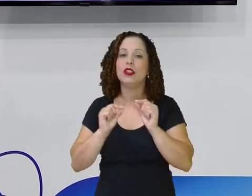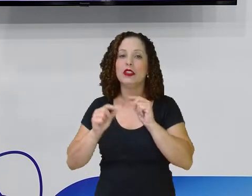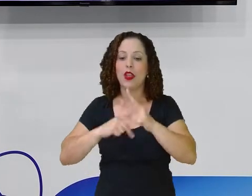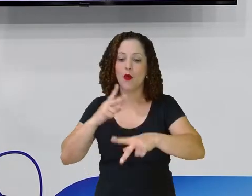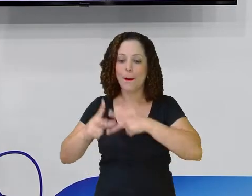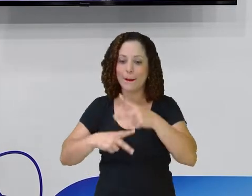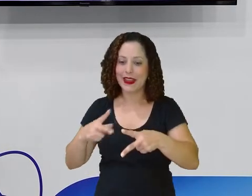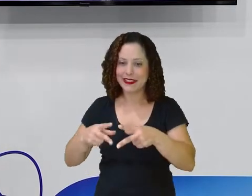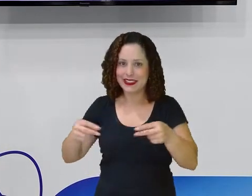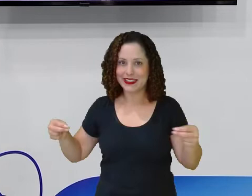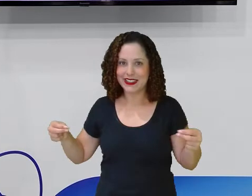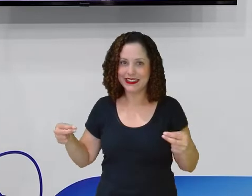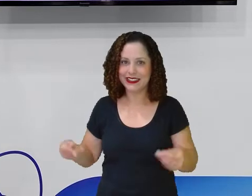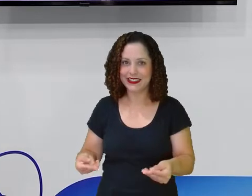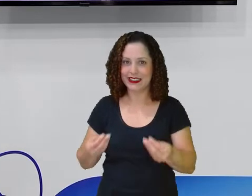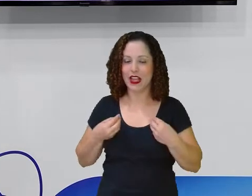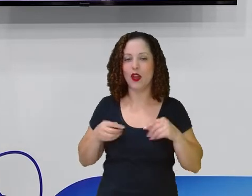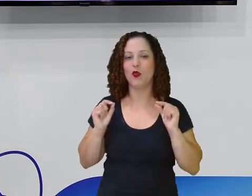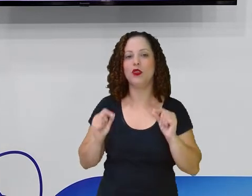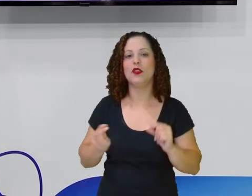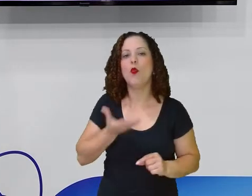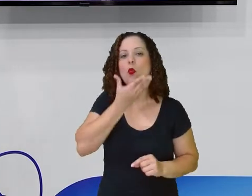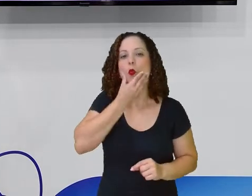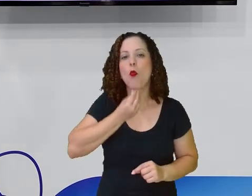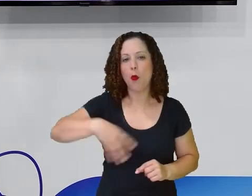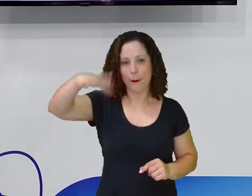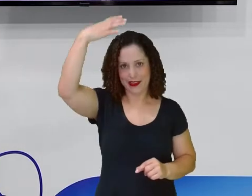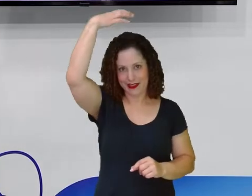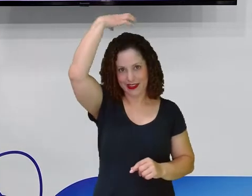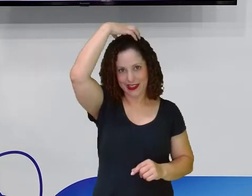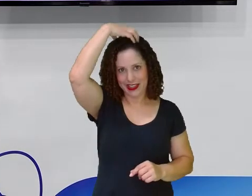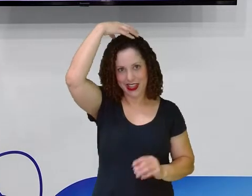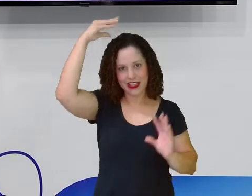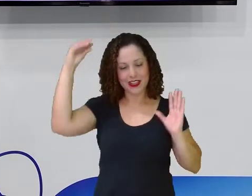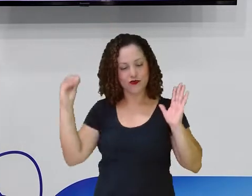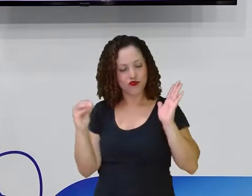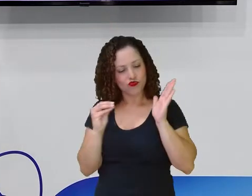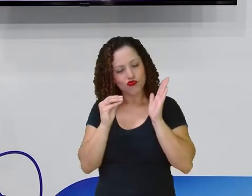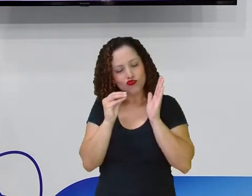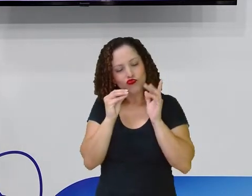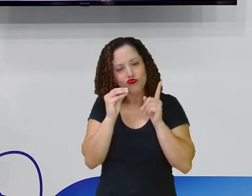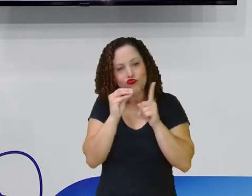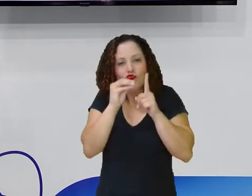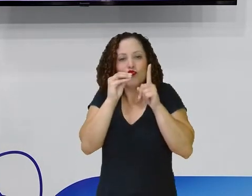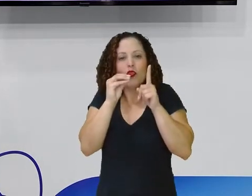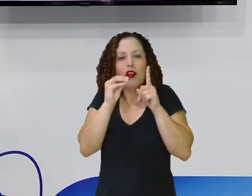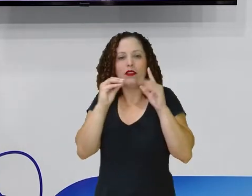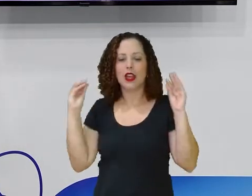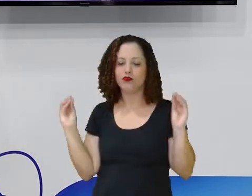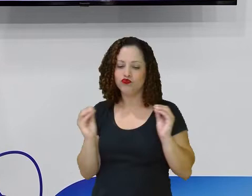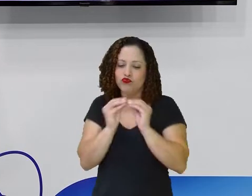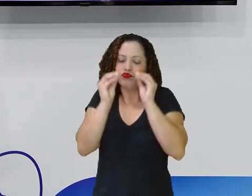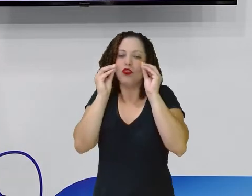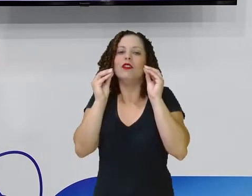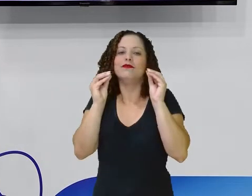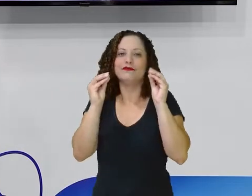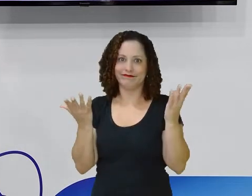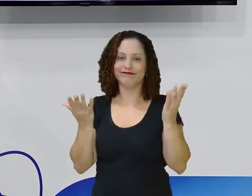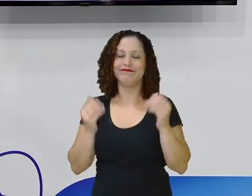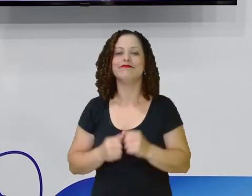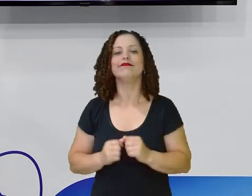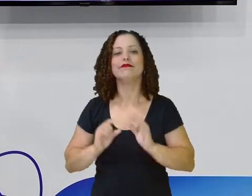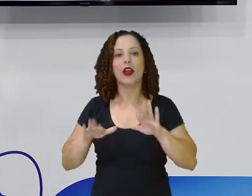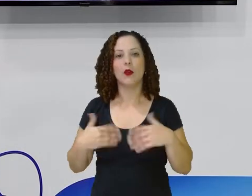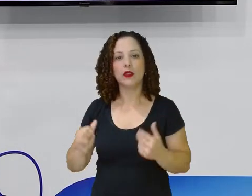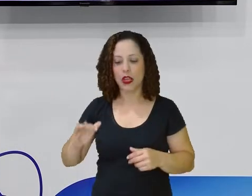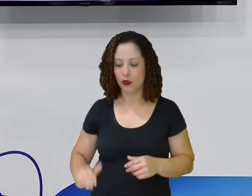um príncipe a despertaria do sono. Realmente, quando a menina cresce, fura o dedo numa roca, mesmo seu